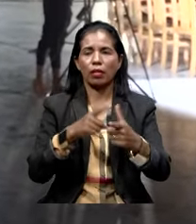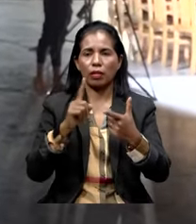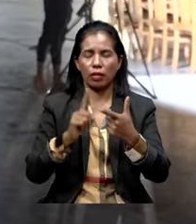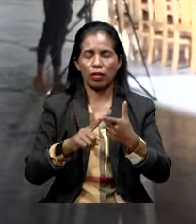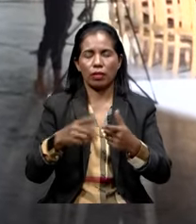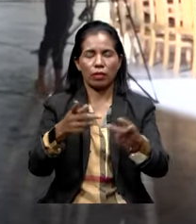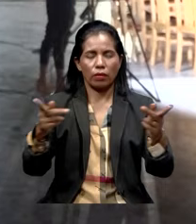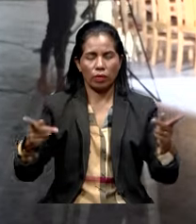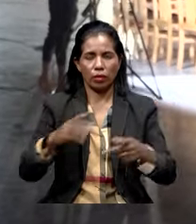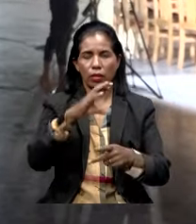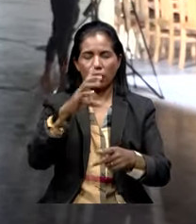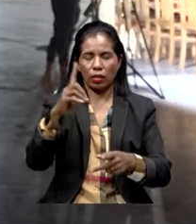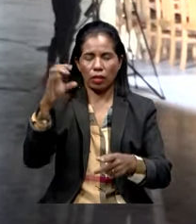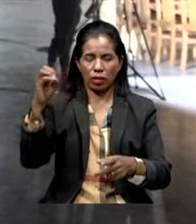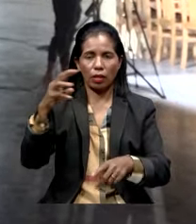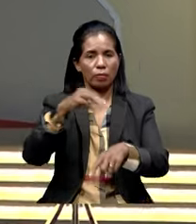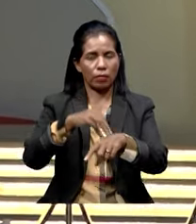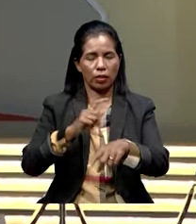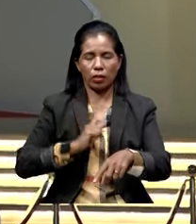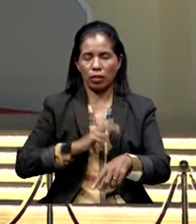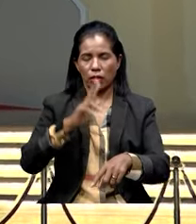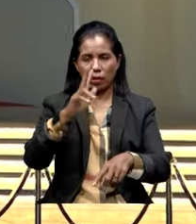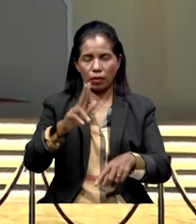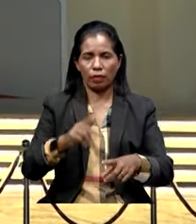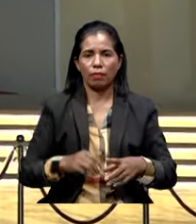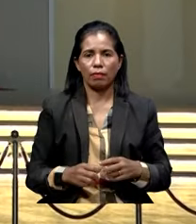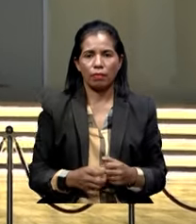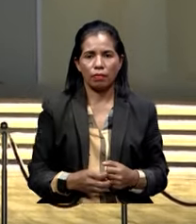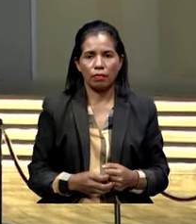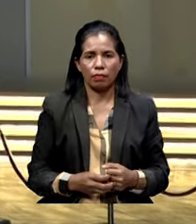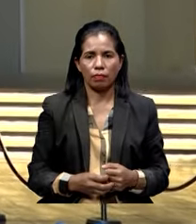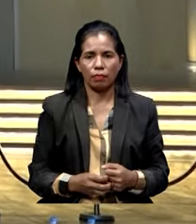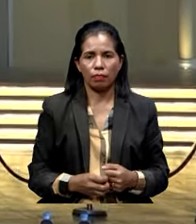Centro Convenções Dili, no Missa e a Tassitolo. Equipa cobertura, GMN.